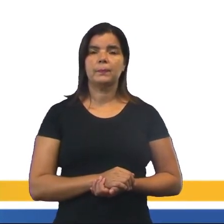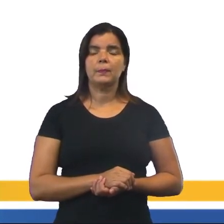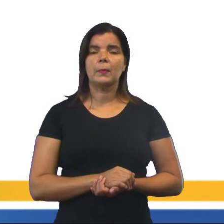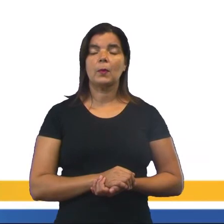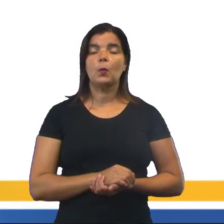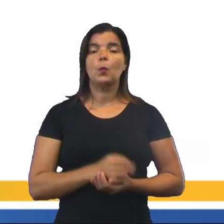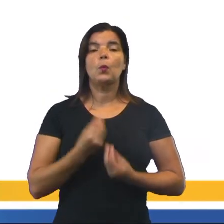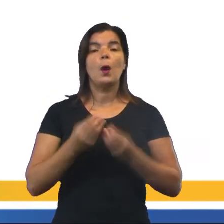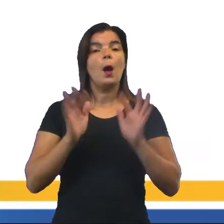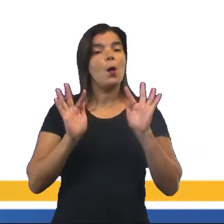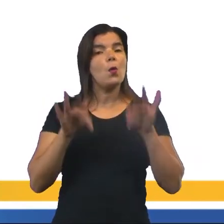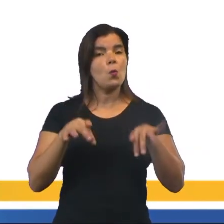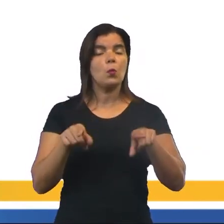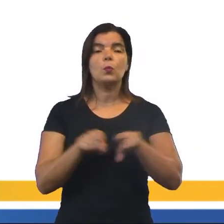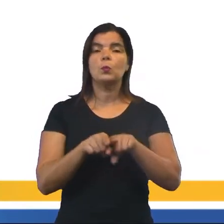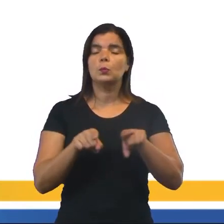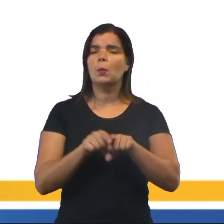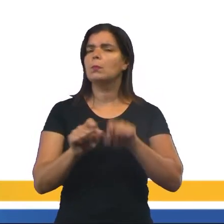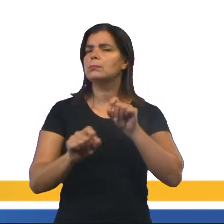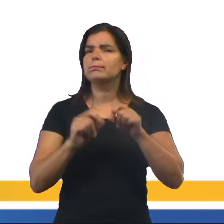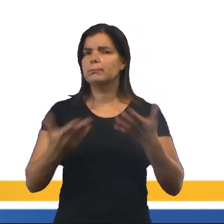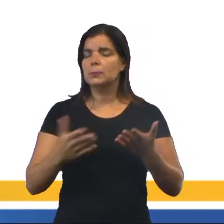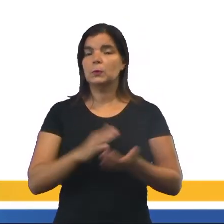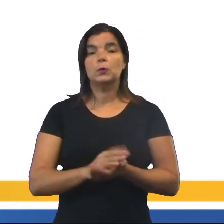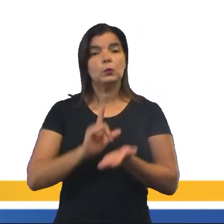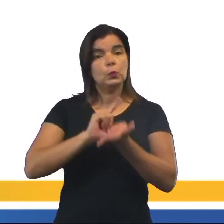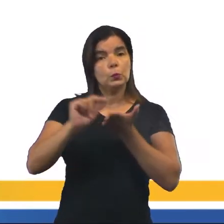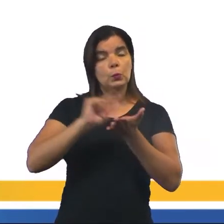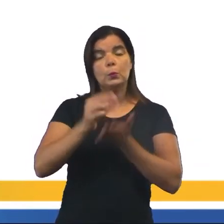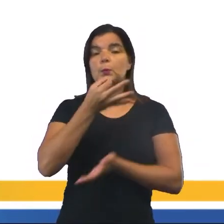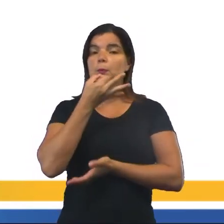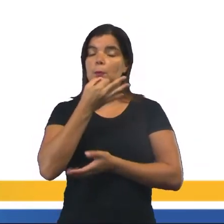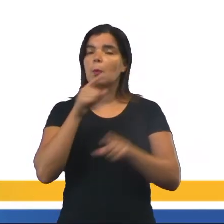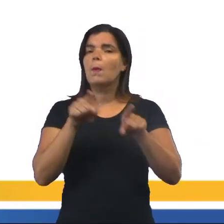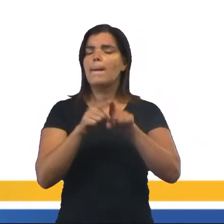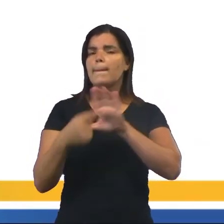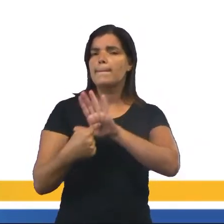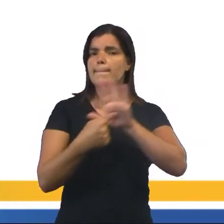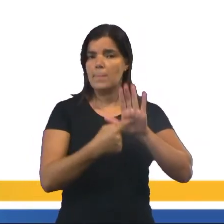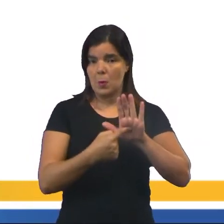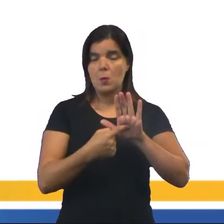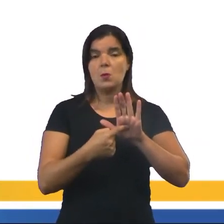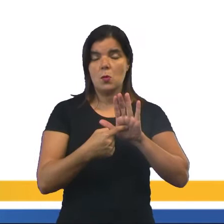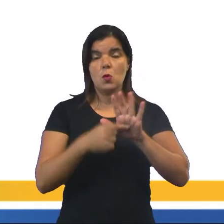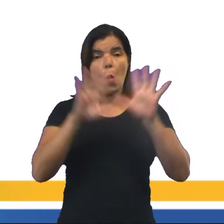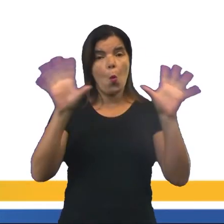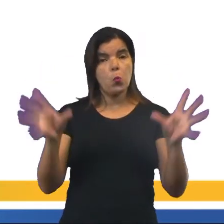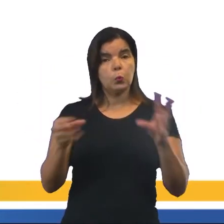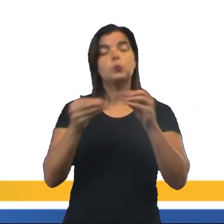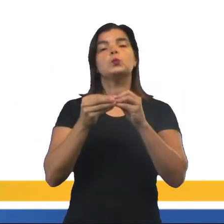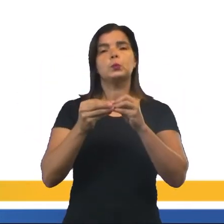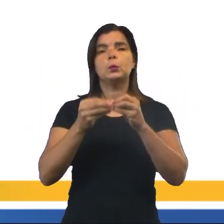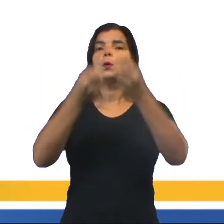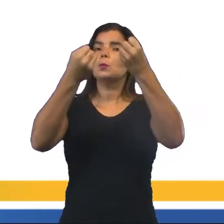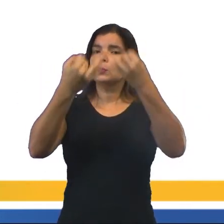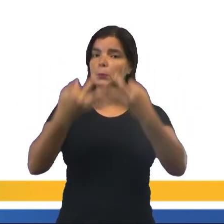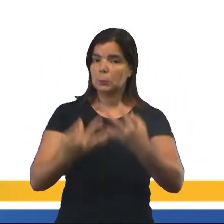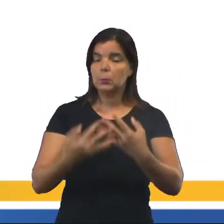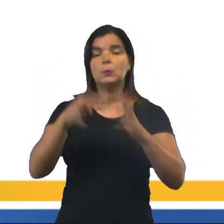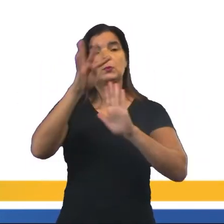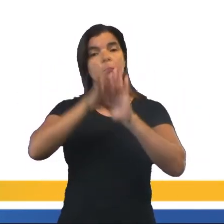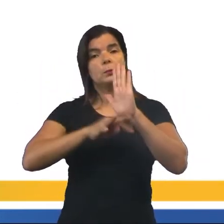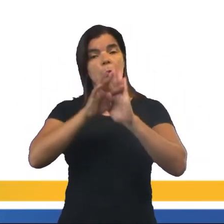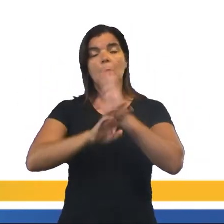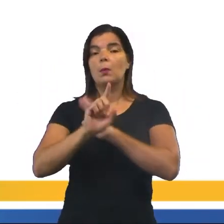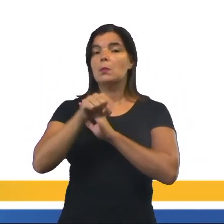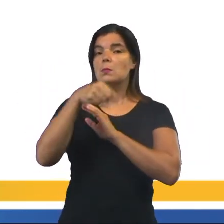A conclusão. A conclusão de um artigo de opinião costuma apresentar uma síntese do desenvolvimento do texto e, em